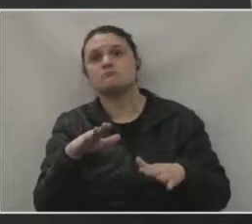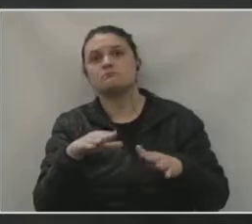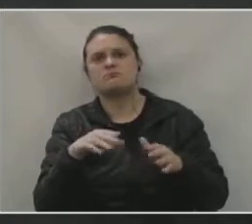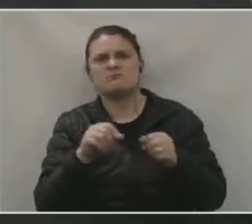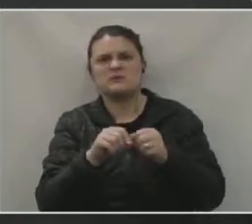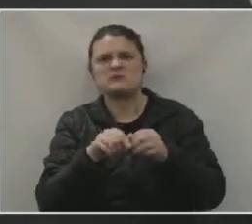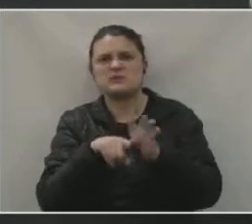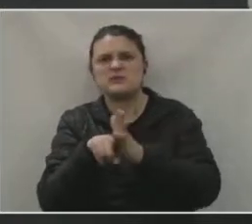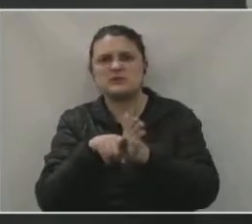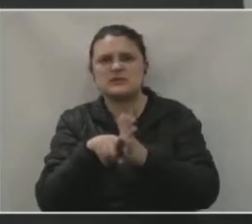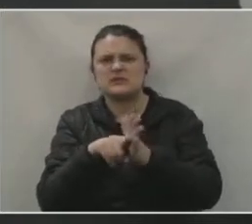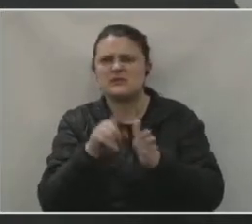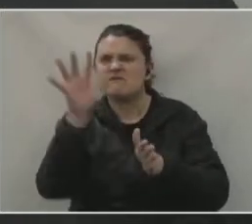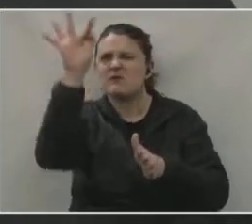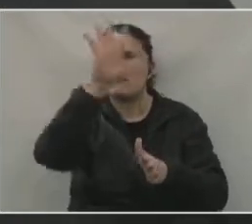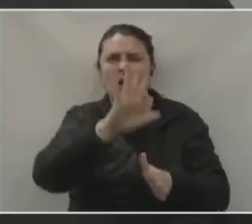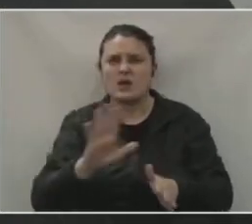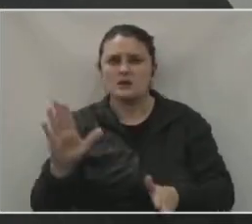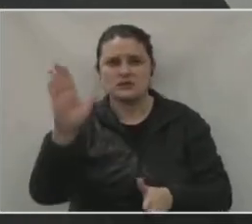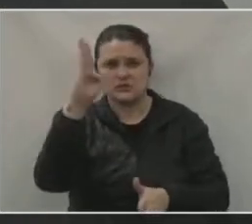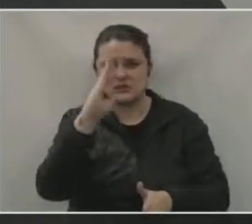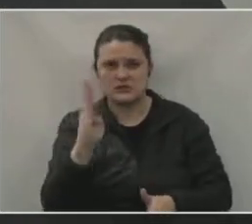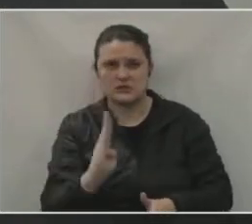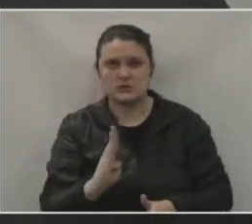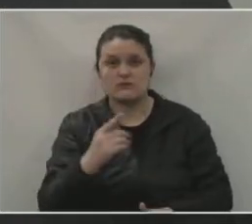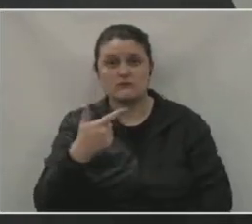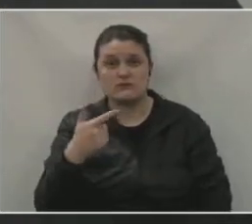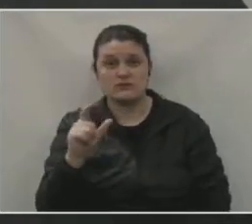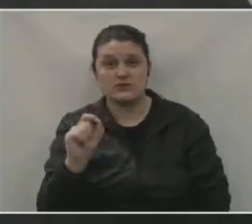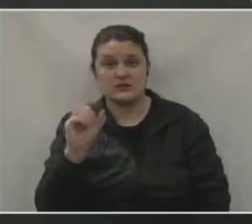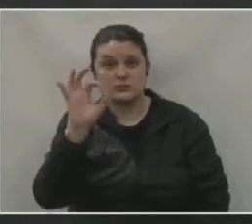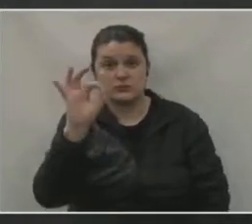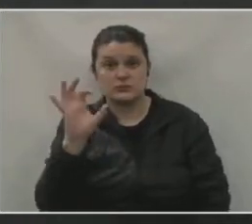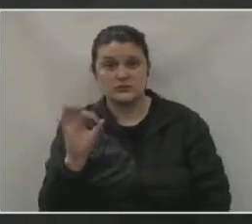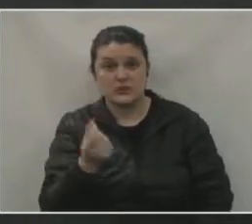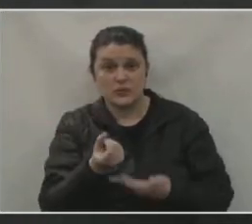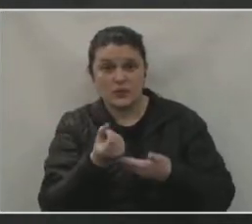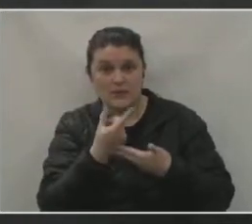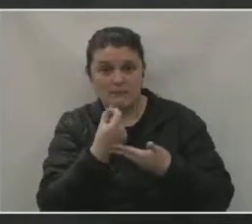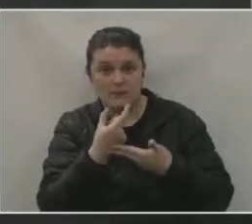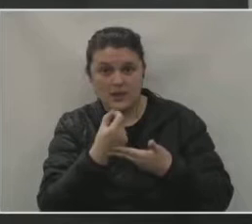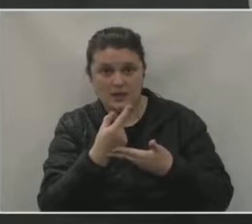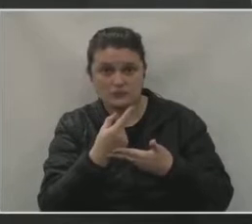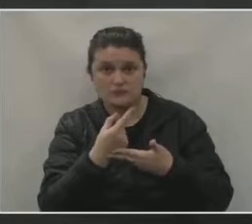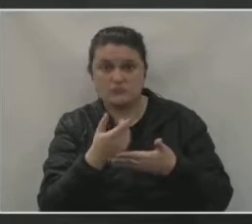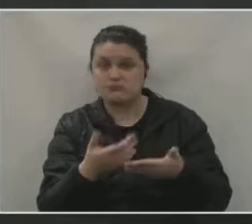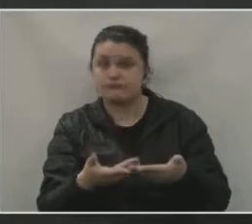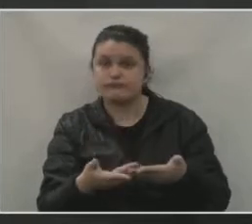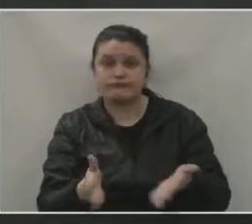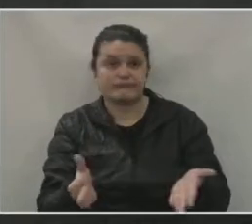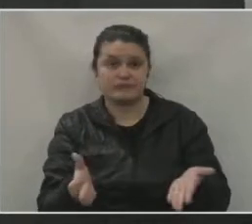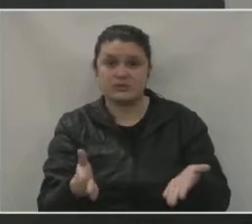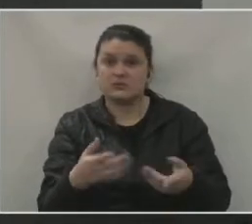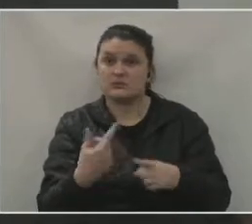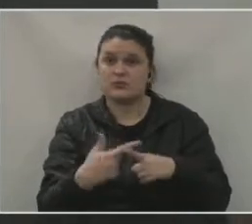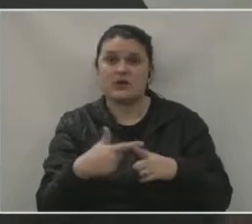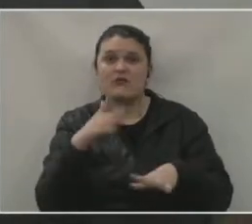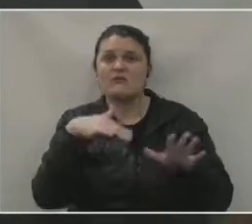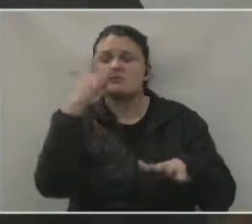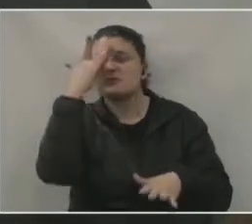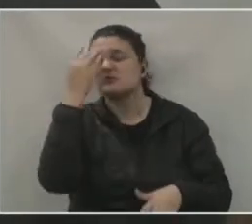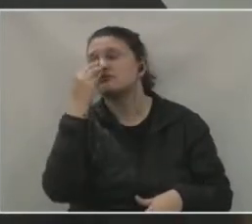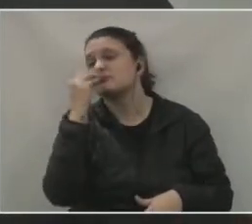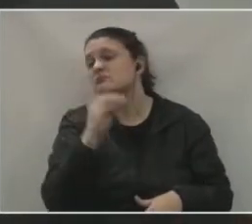nível federal aí no Brasil, 20% dos medicamentos, né, se percam, né, nas